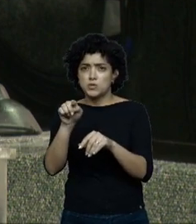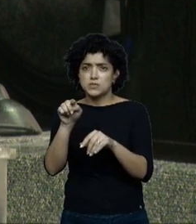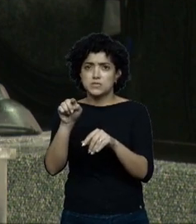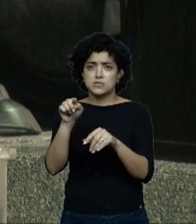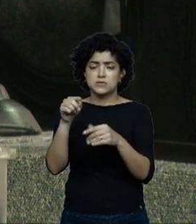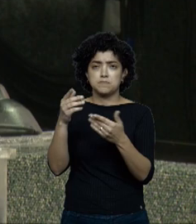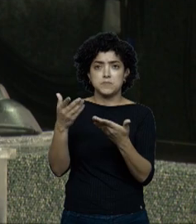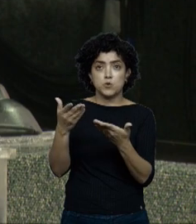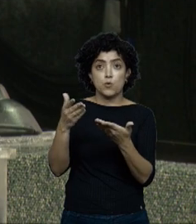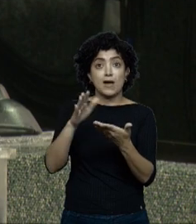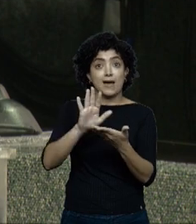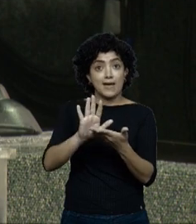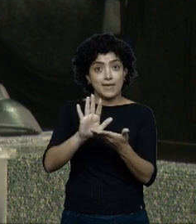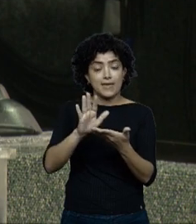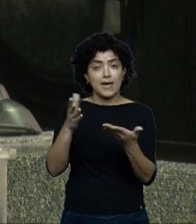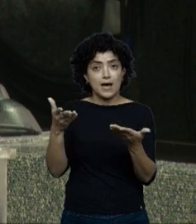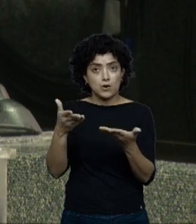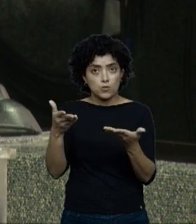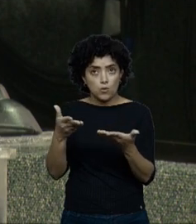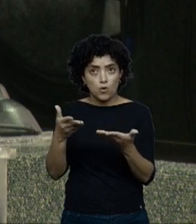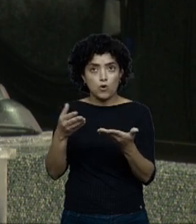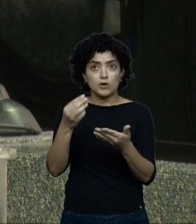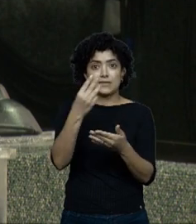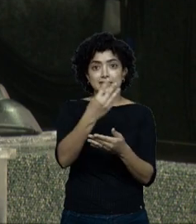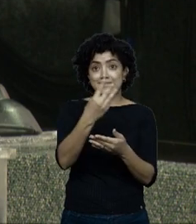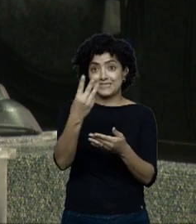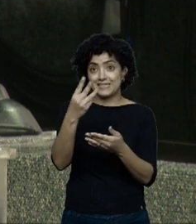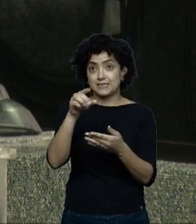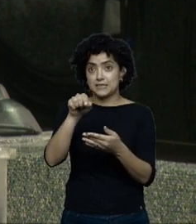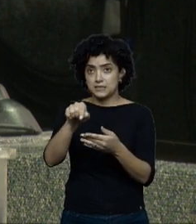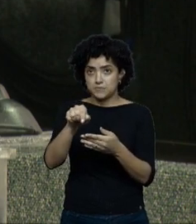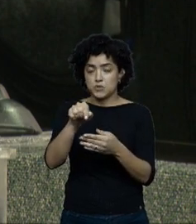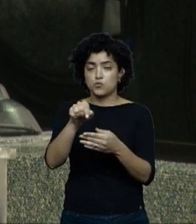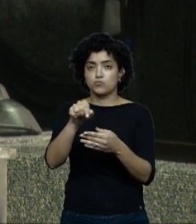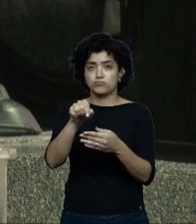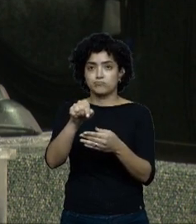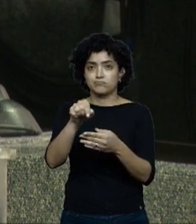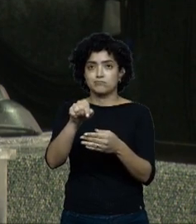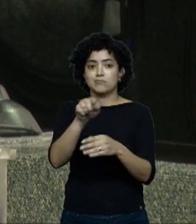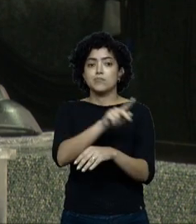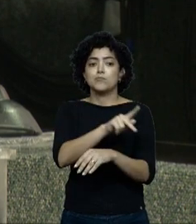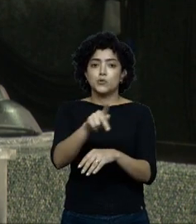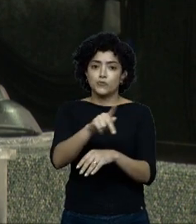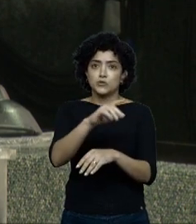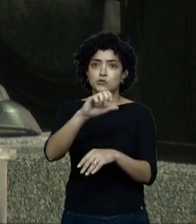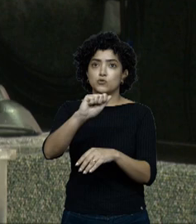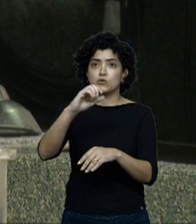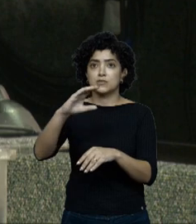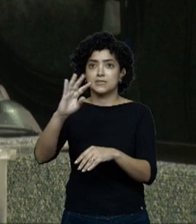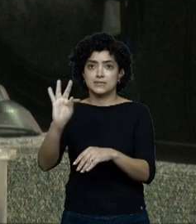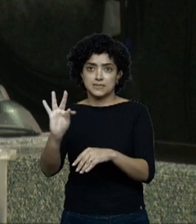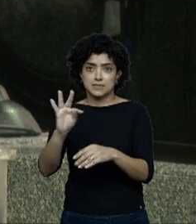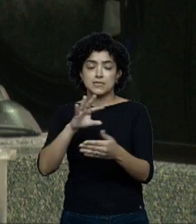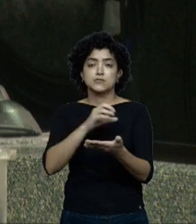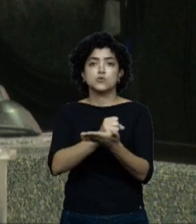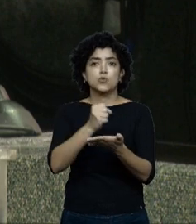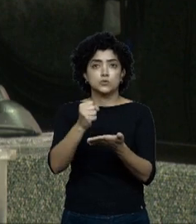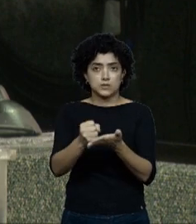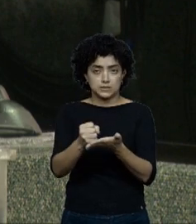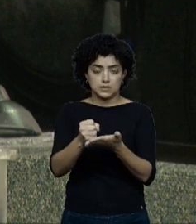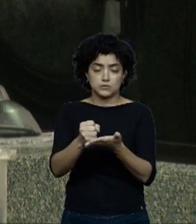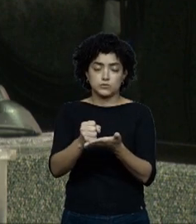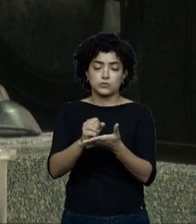esse ano em média 30 e 13 mil professores act estão contratados tá